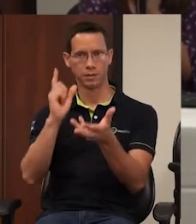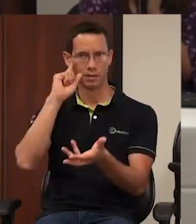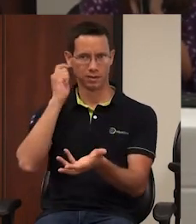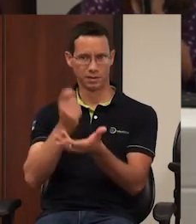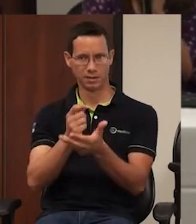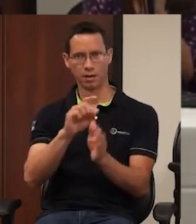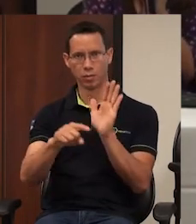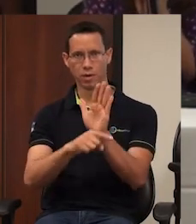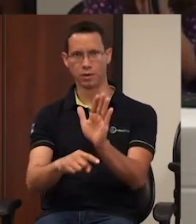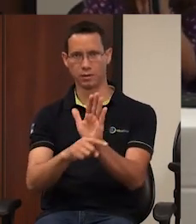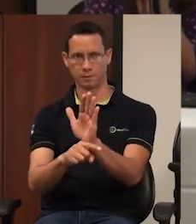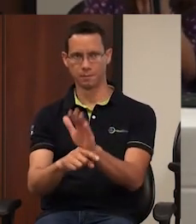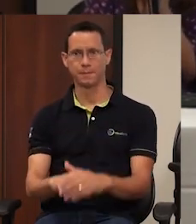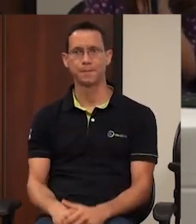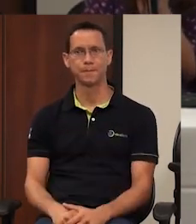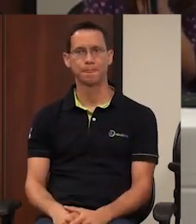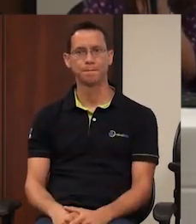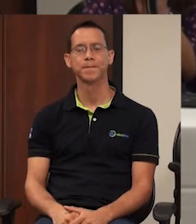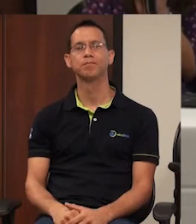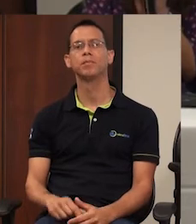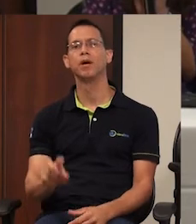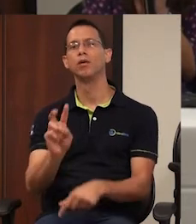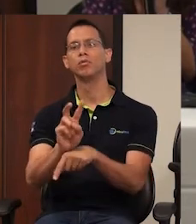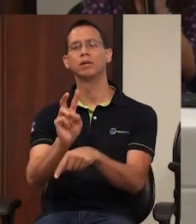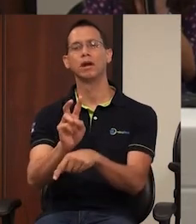decisão apoiada, né? A curatela,